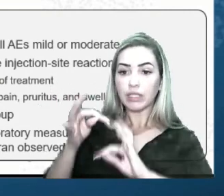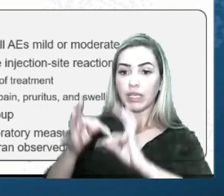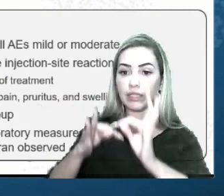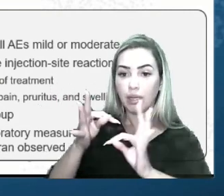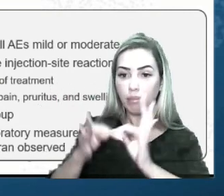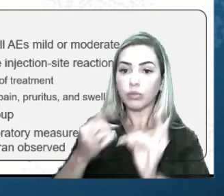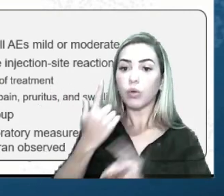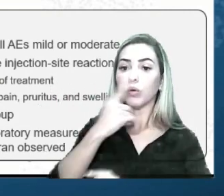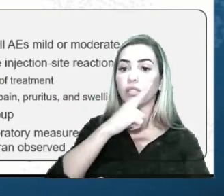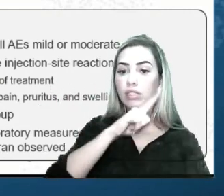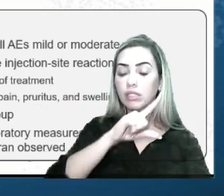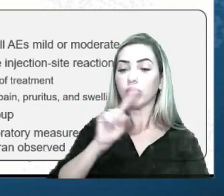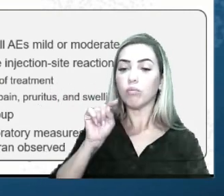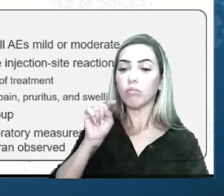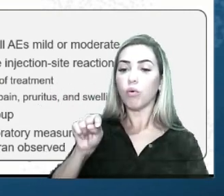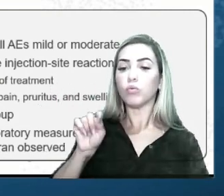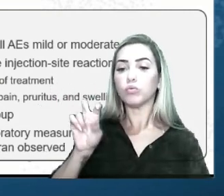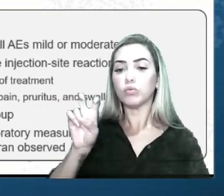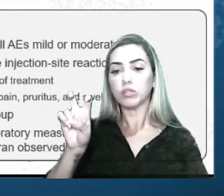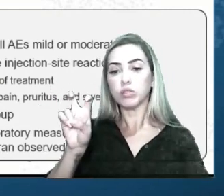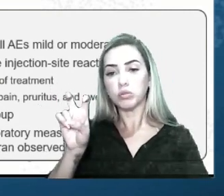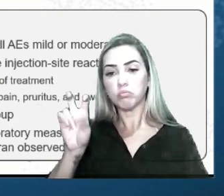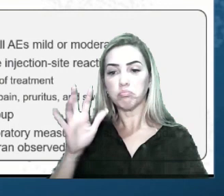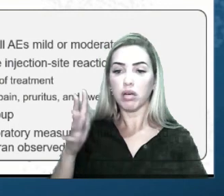conseguiram 1,5